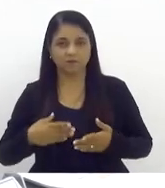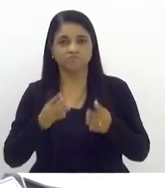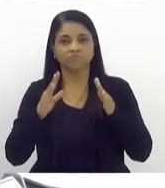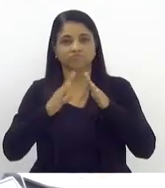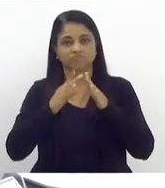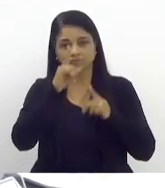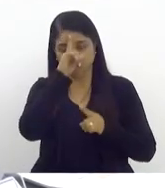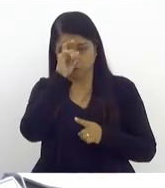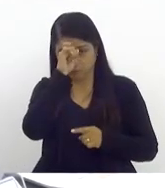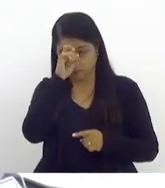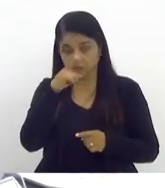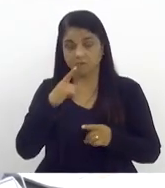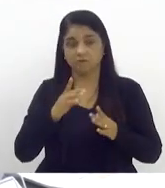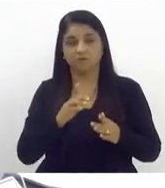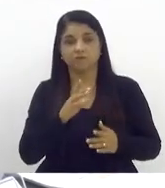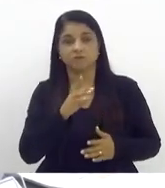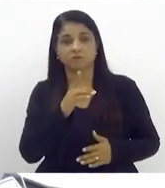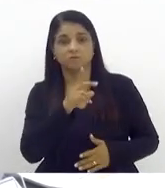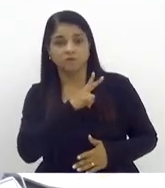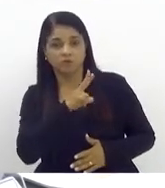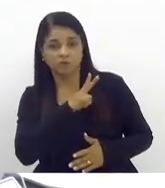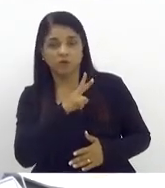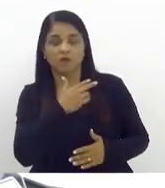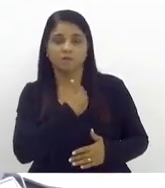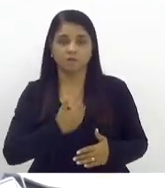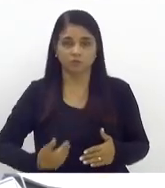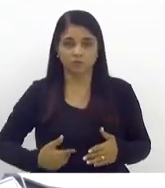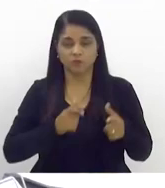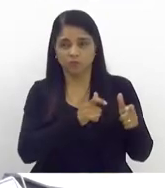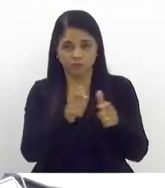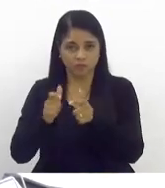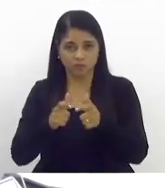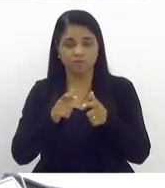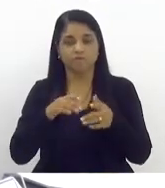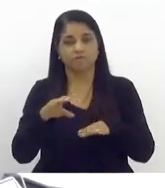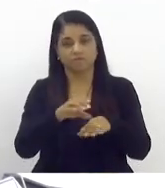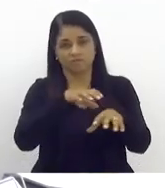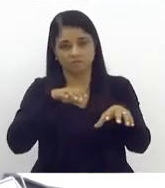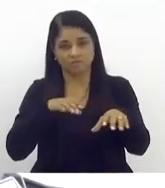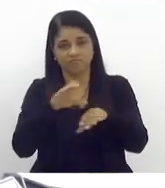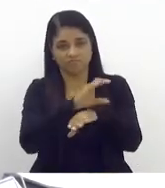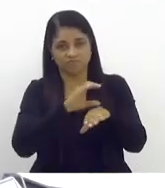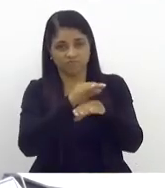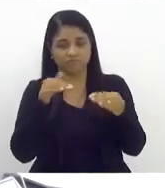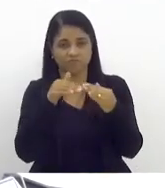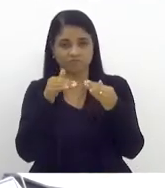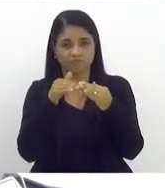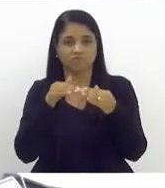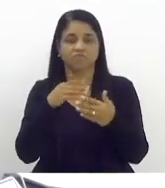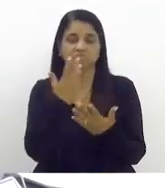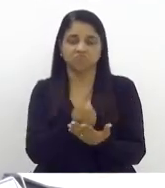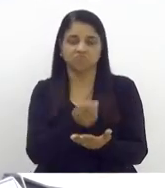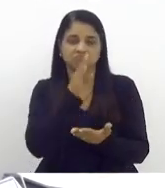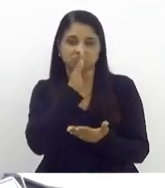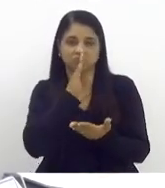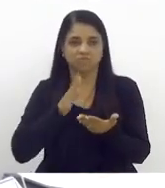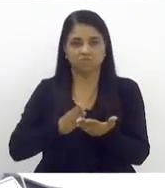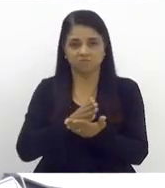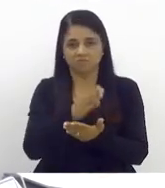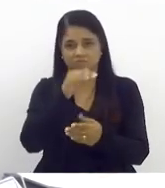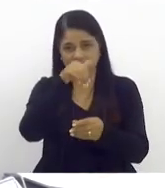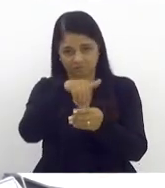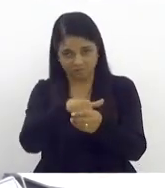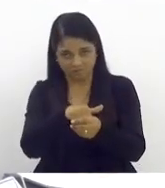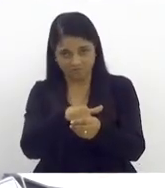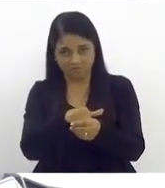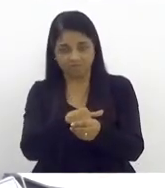hospitais públicos do Estado do Rio de Janeiro e da outras providências. Parecer é pela constitucionalidade e em discussão. Não havendo quem queira discutir, encerrada a discussão. Em votação, senhores